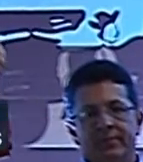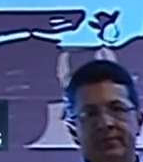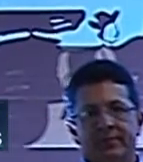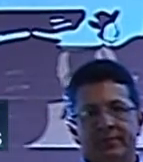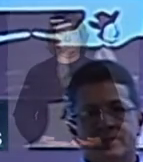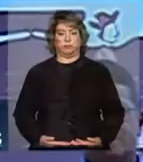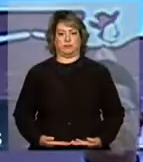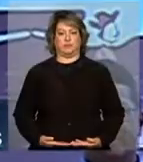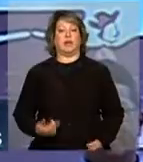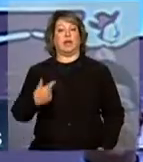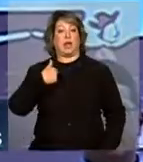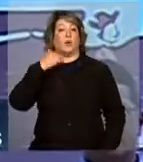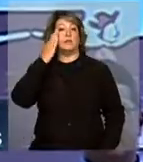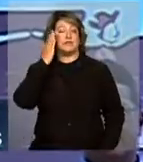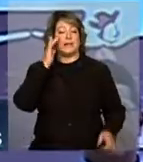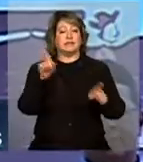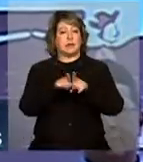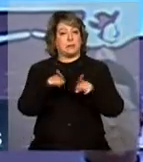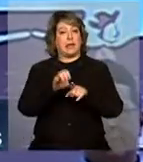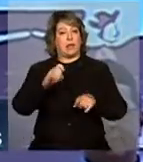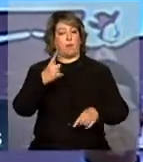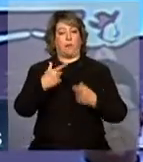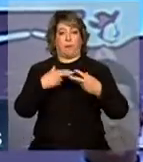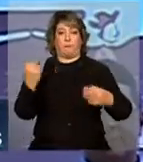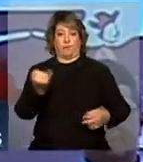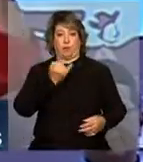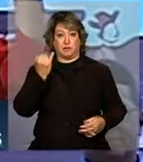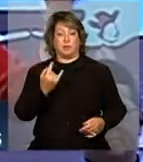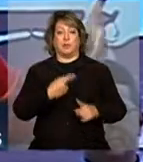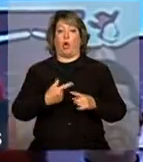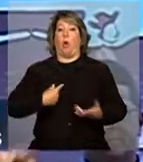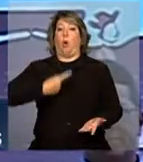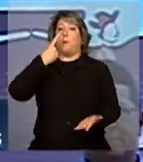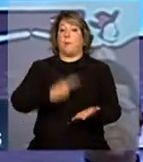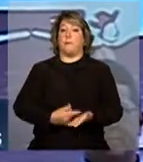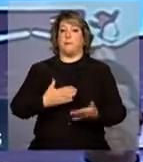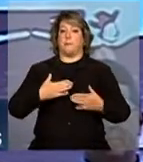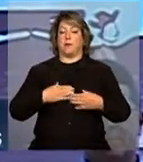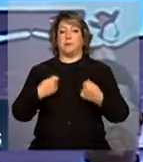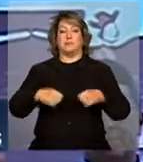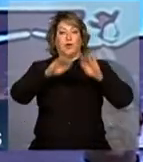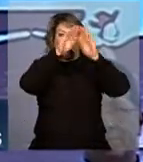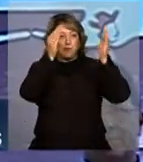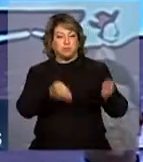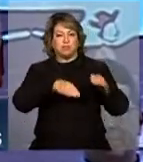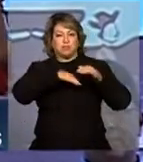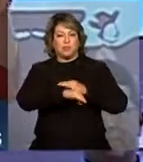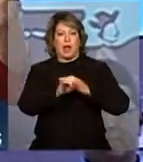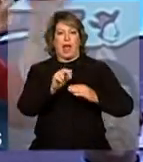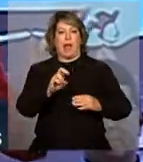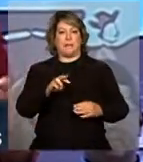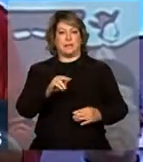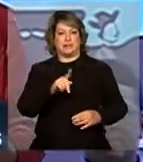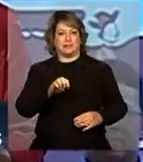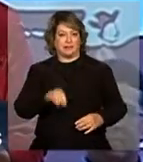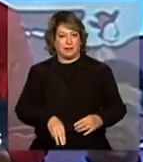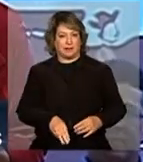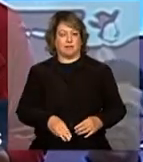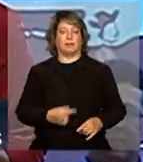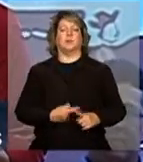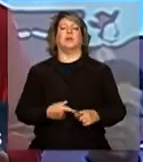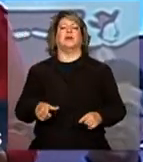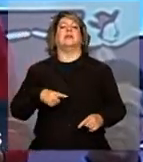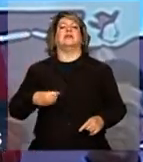de armazenagem aqui no Nordeste, porque existiam armazéns no Brasil, mas hoje eles foram